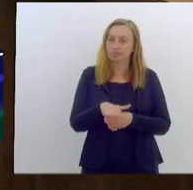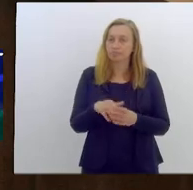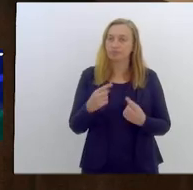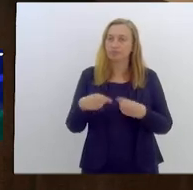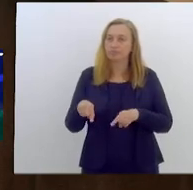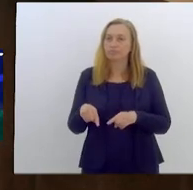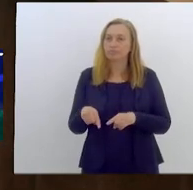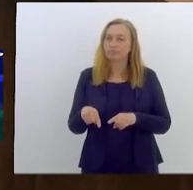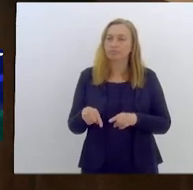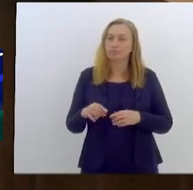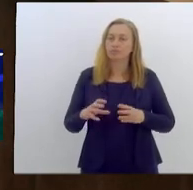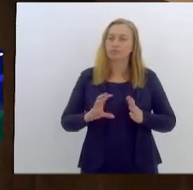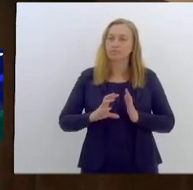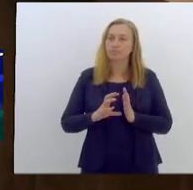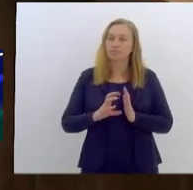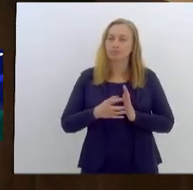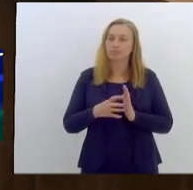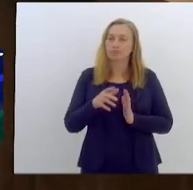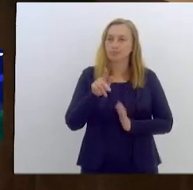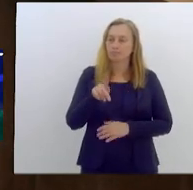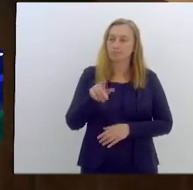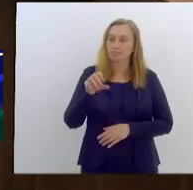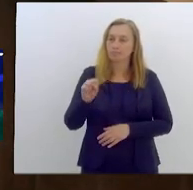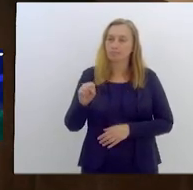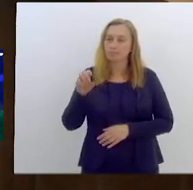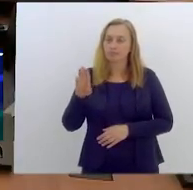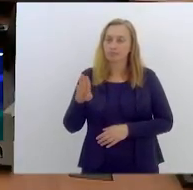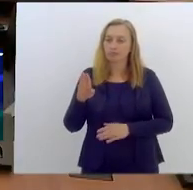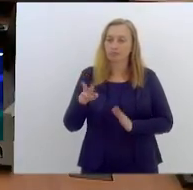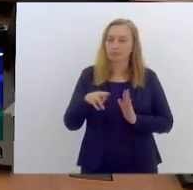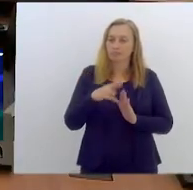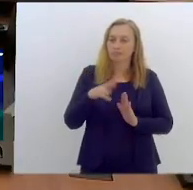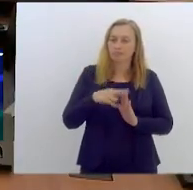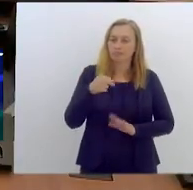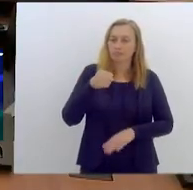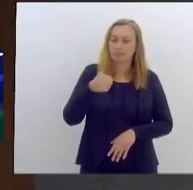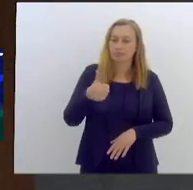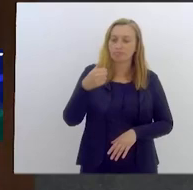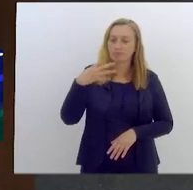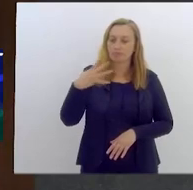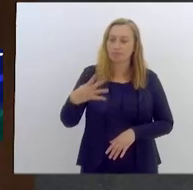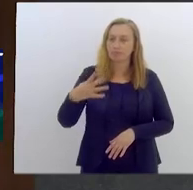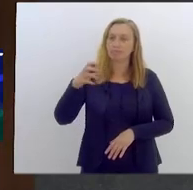abstenção da bancada do PSB ao projeto de resolução